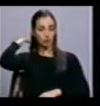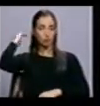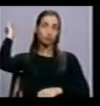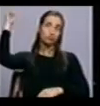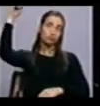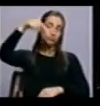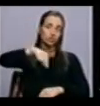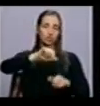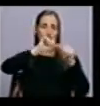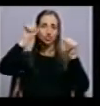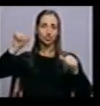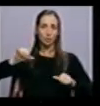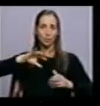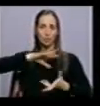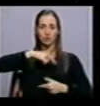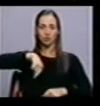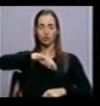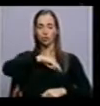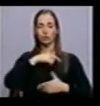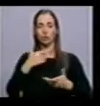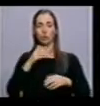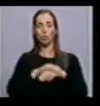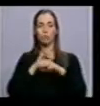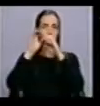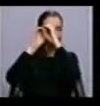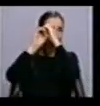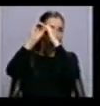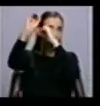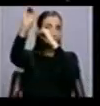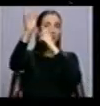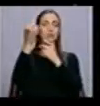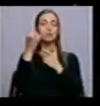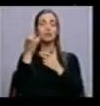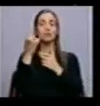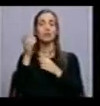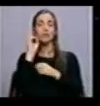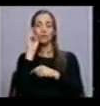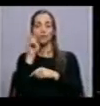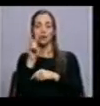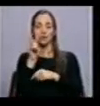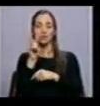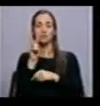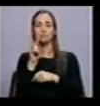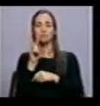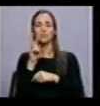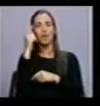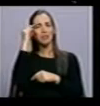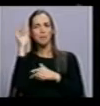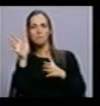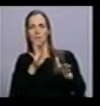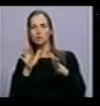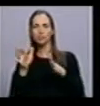sistema solar. Nós agora temos, graças às observações mais recentes, nomeadamente feitas pelo Very Large Telescope do ESO, uma pequena ideia do que é que será